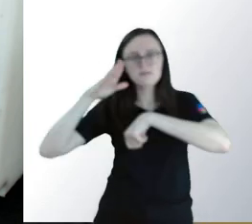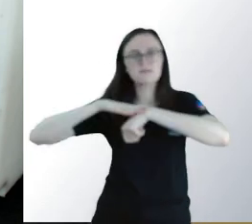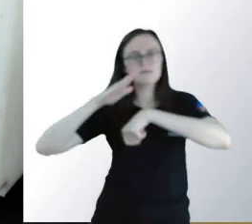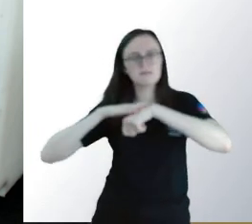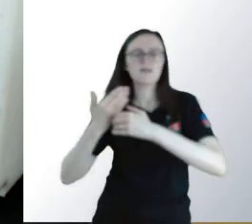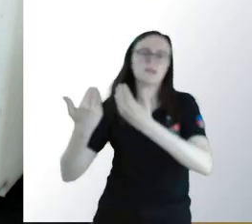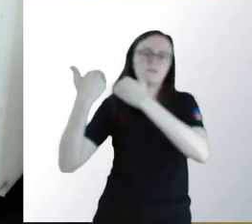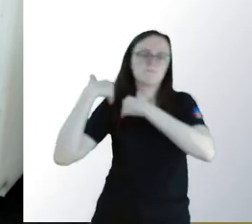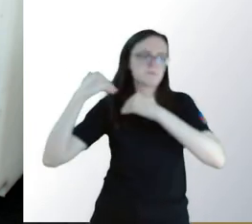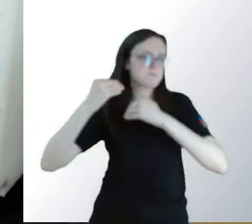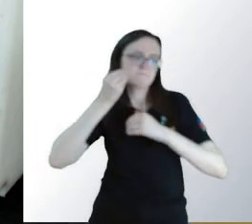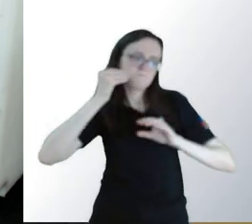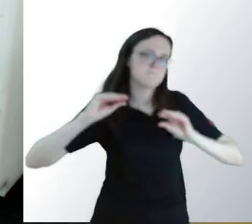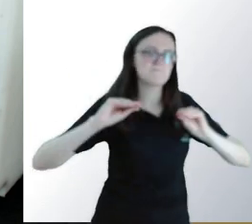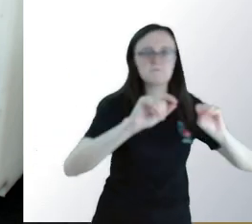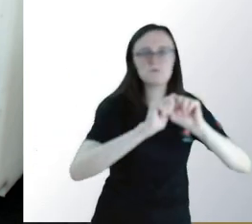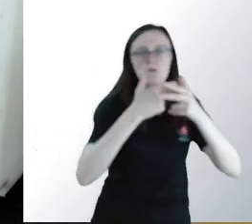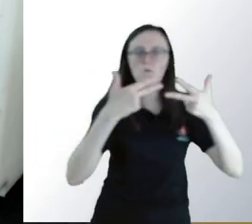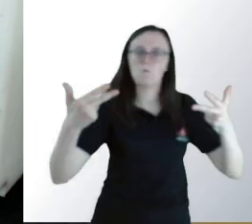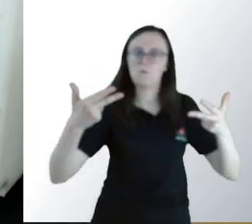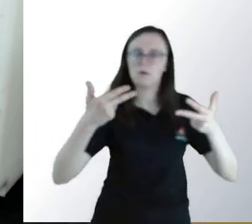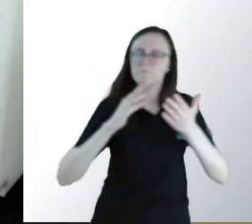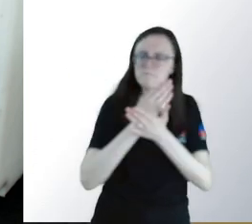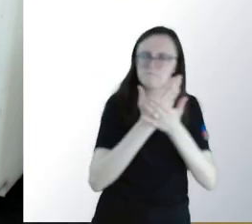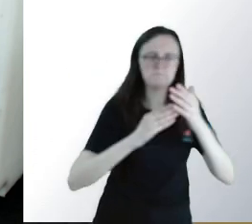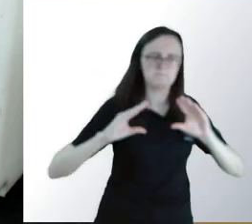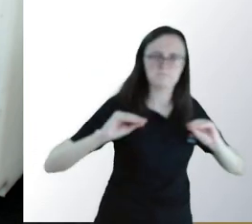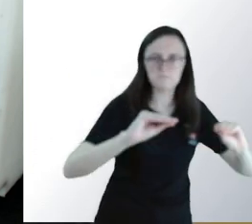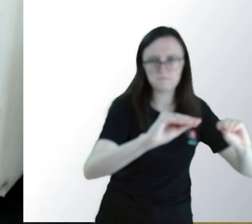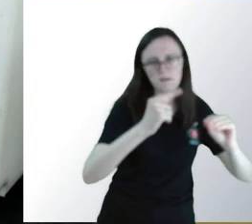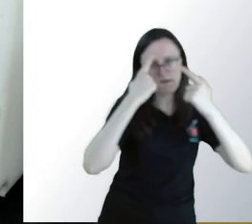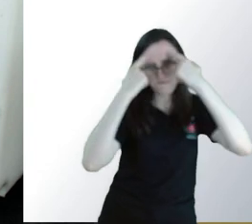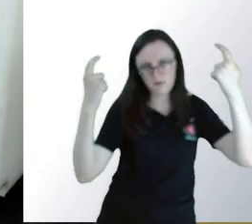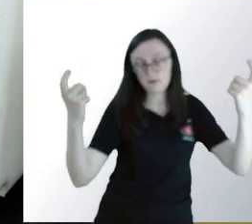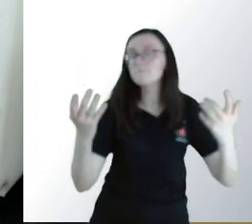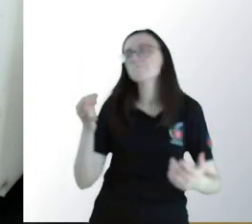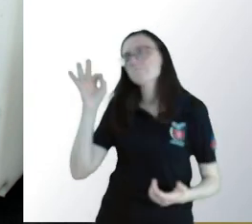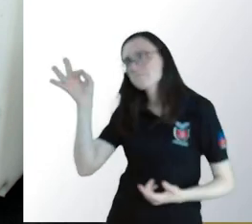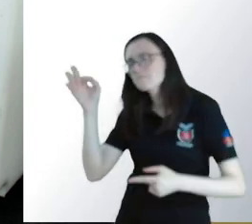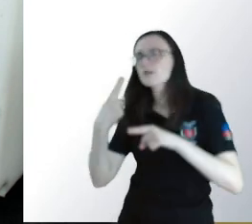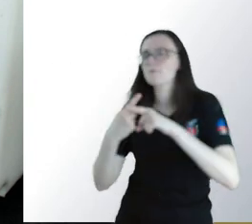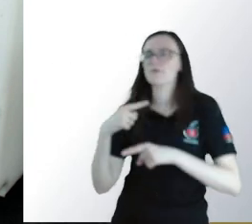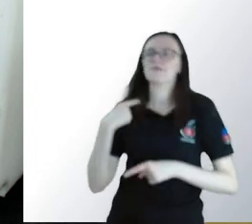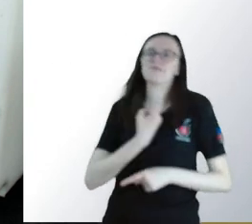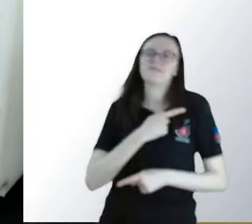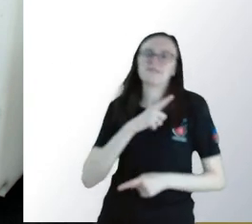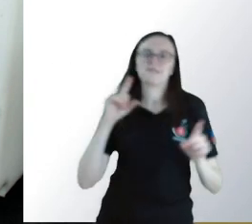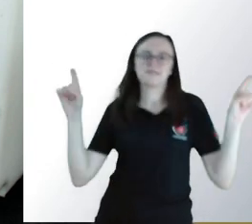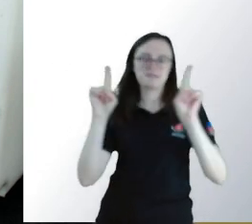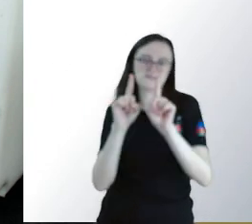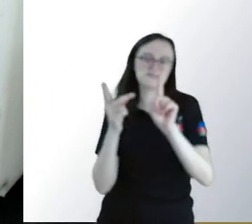alguma importunação ou alguma outra forma de violência. Exatamente, porque nós estamos diante de dois adolescentes